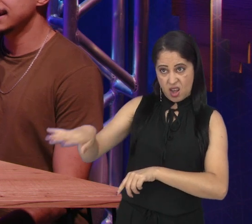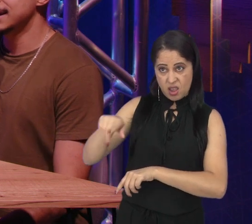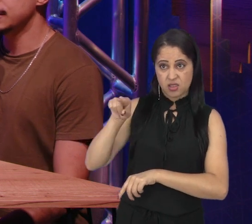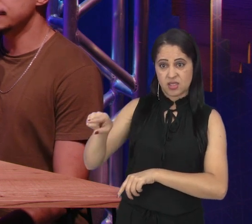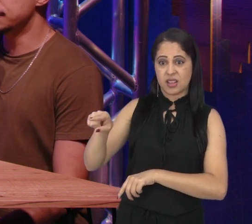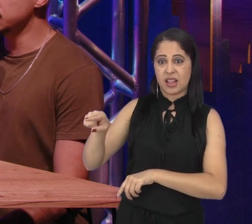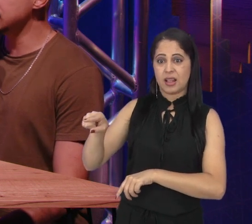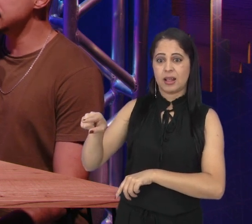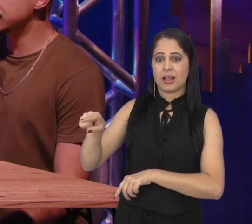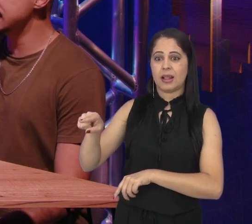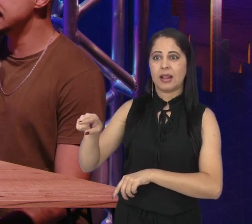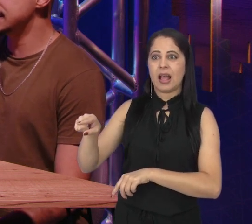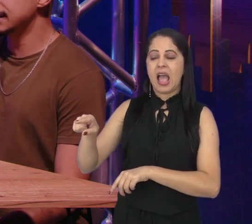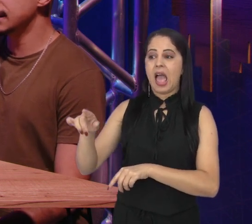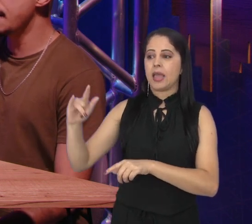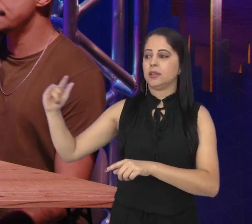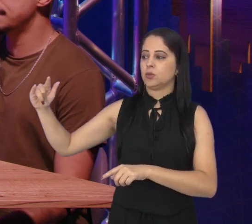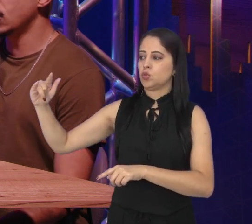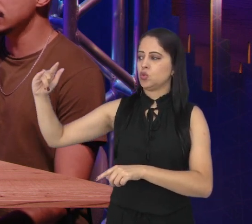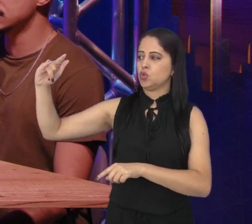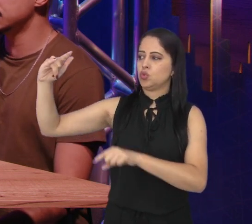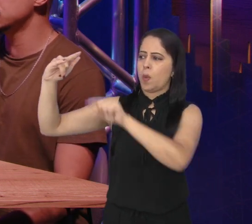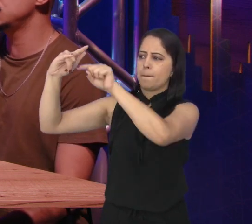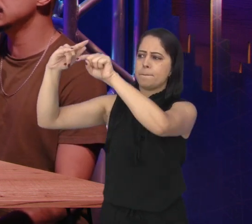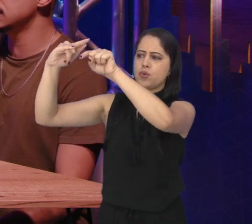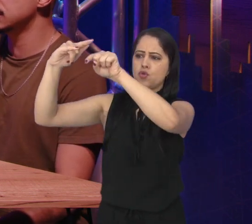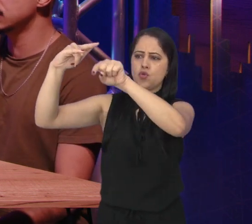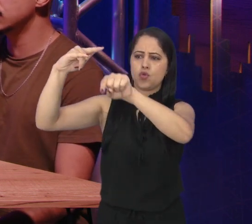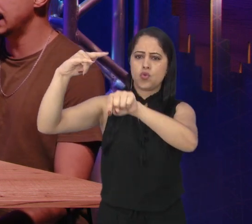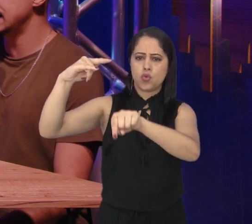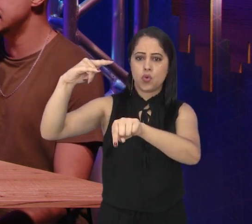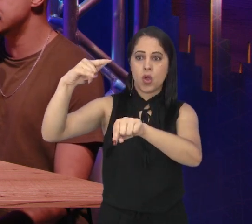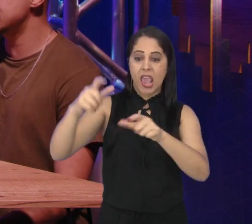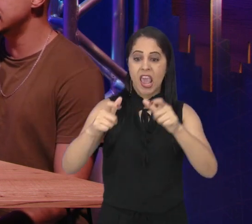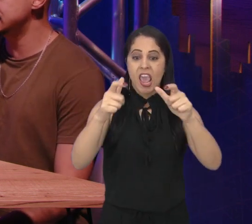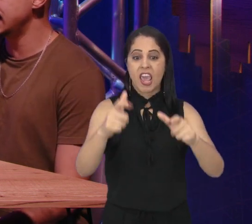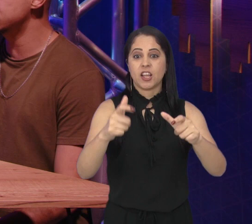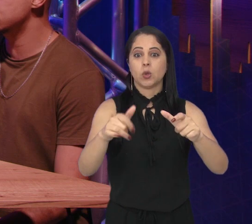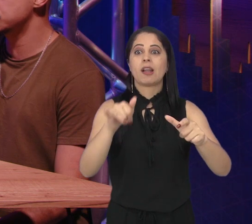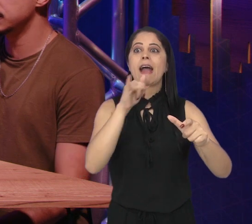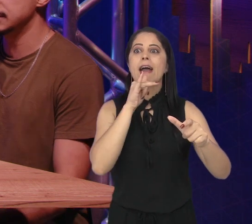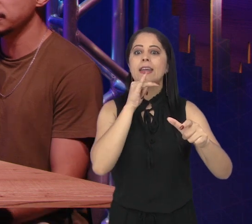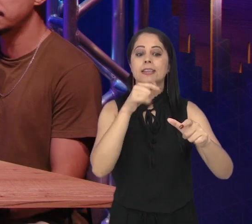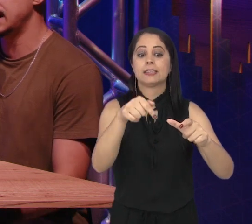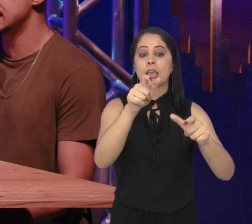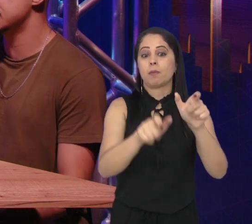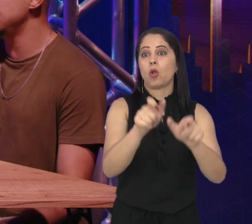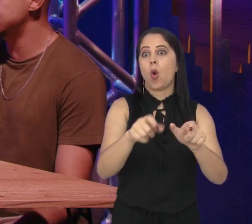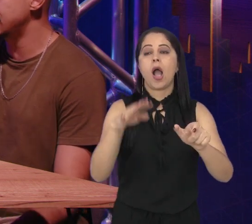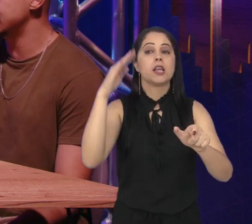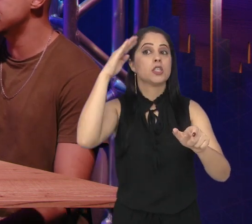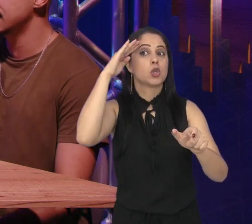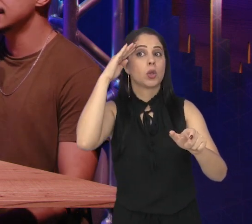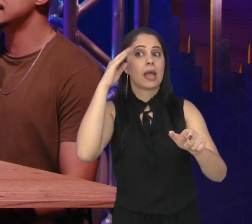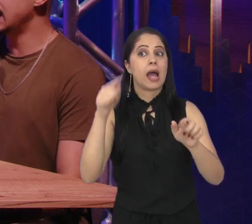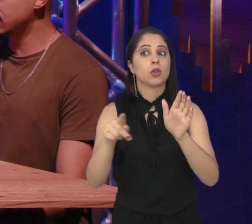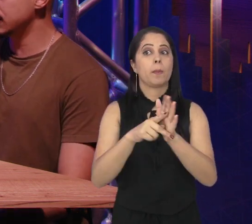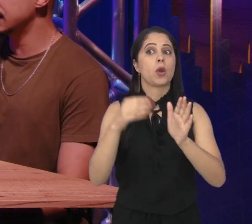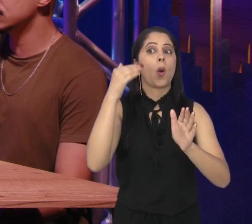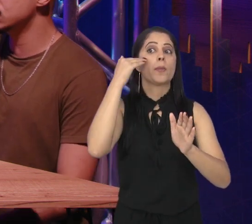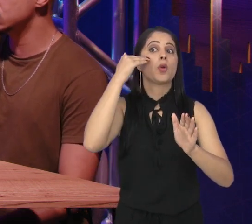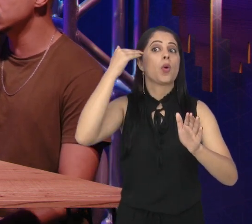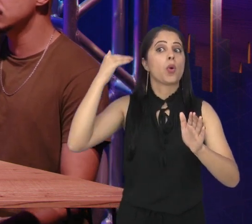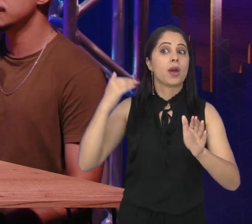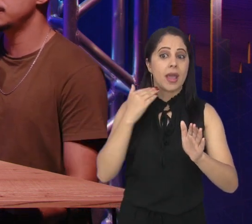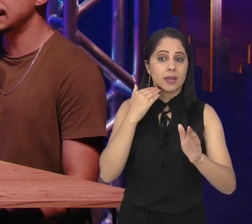testes, muitas vezes até próximo de lugares estratégicos, por exemplo, bases militares da